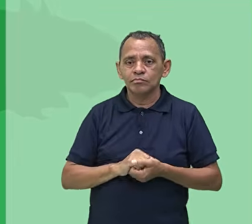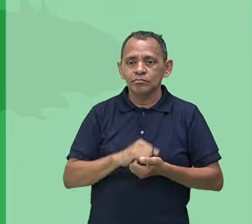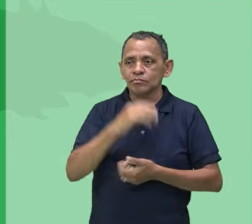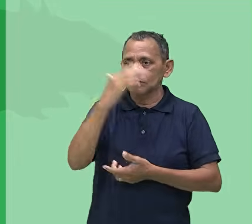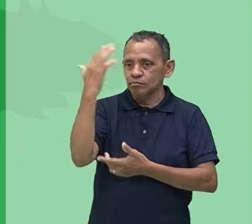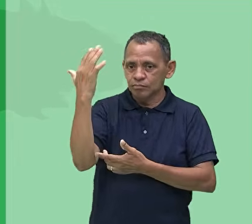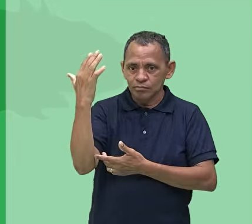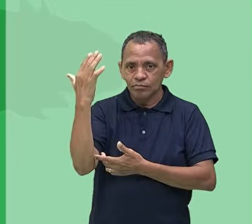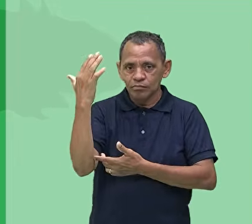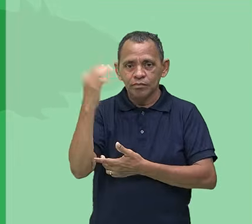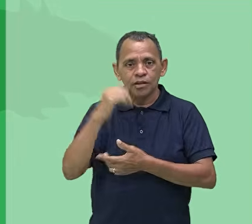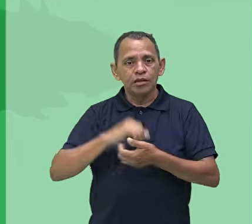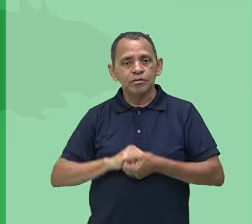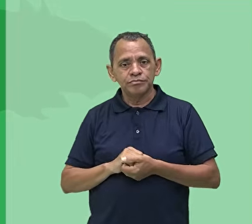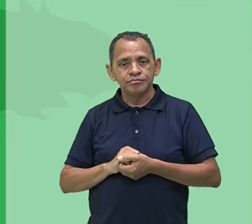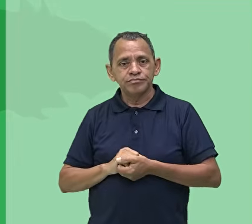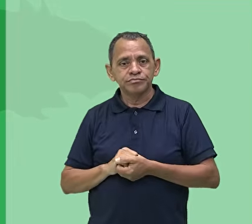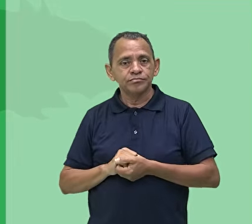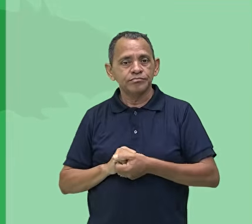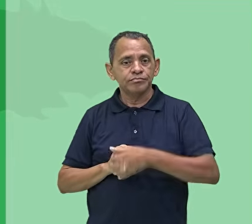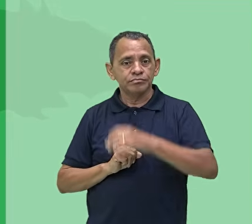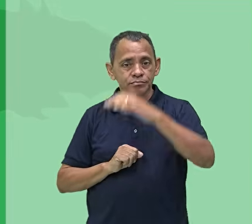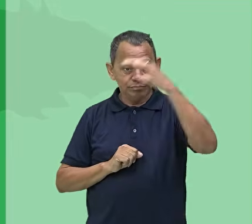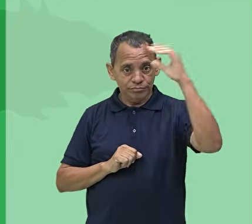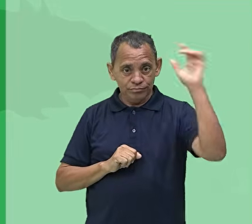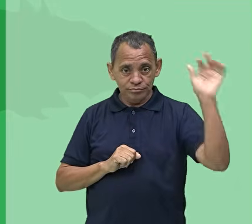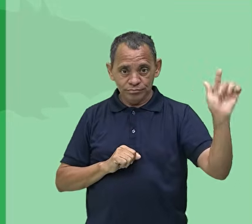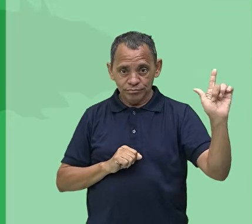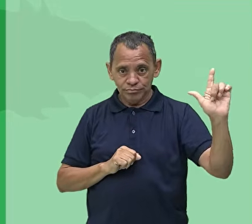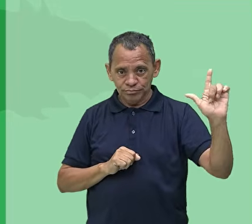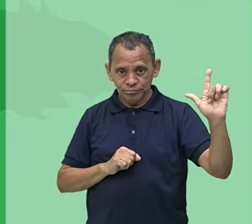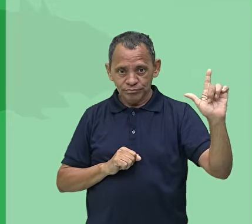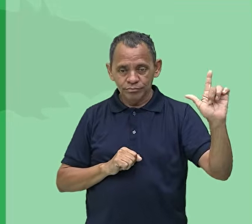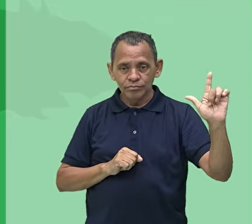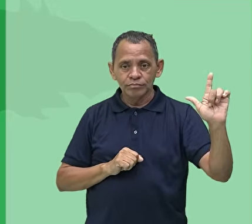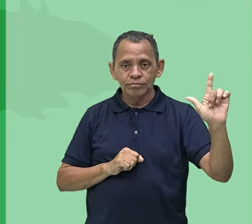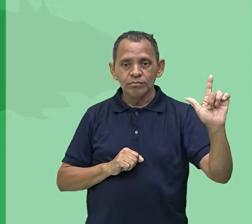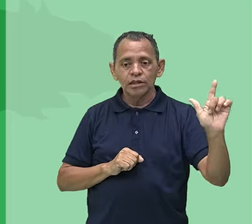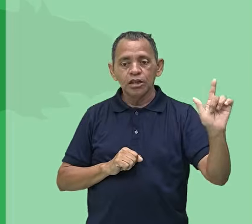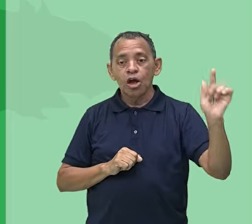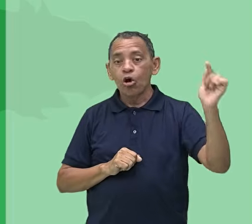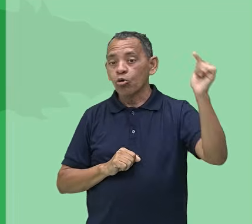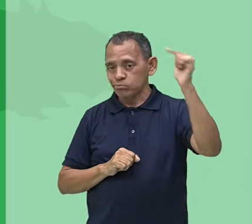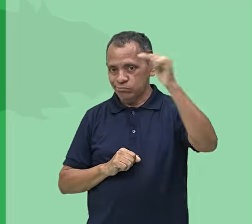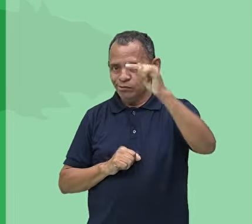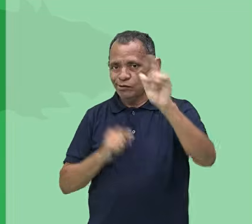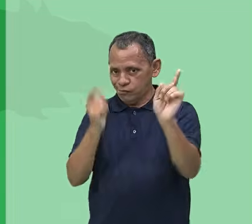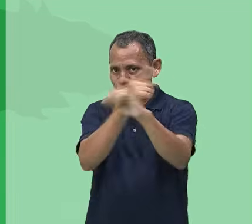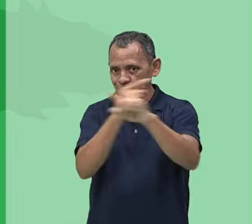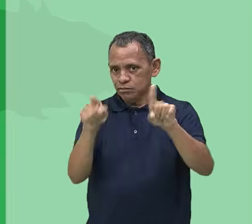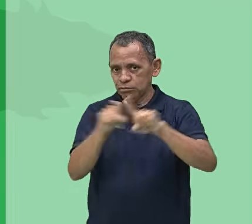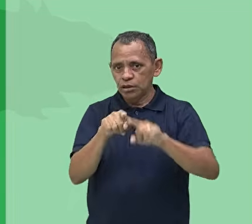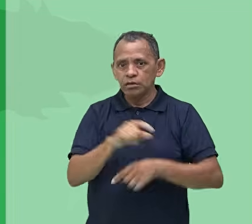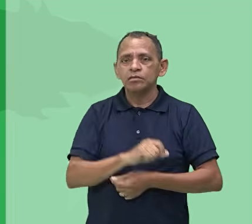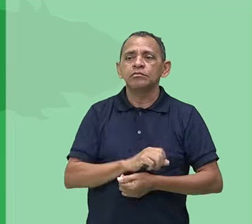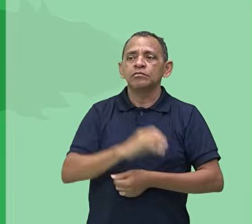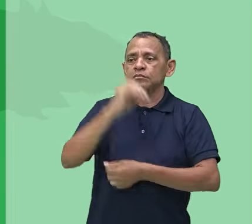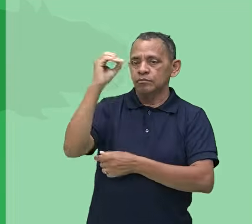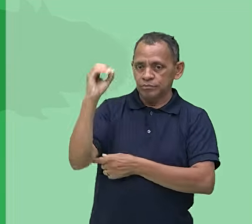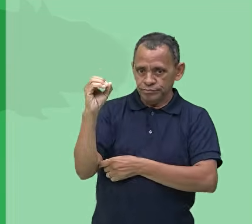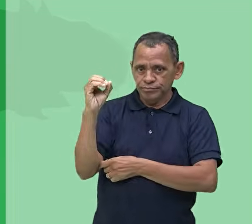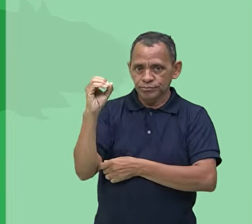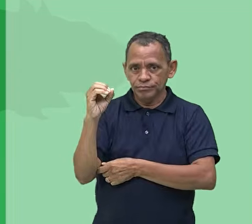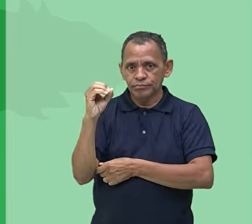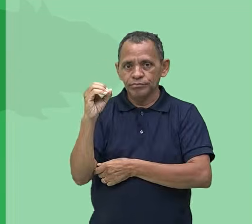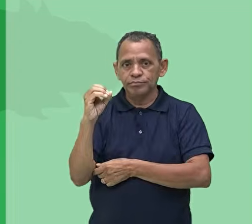para onde o Sol nasce no horizonte, que é o lado leste. Na direção contrária, nós vamos ter então o lado oeste apontando com